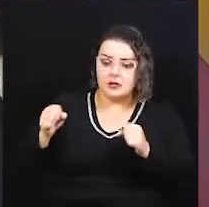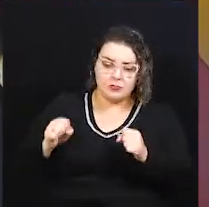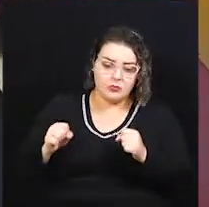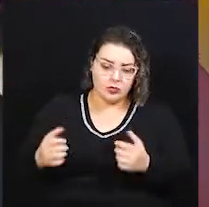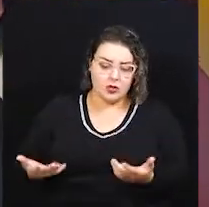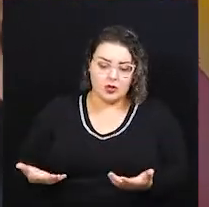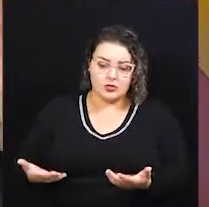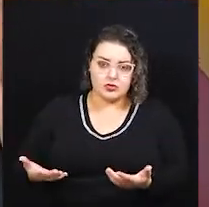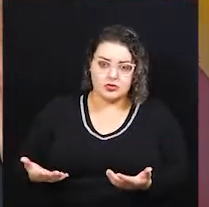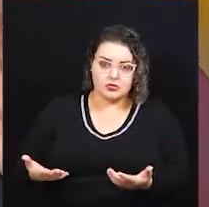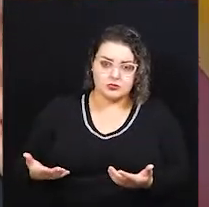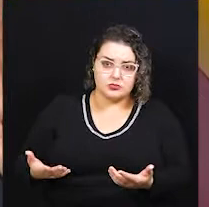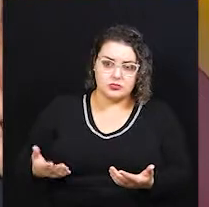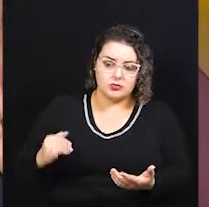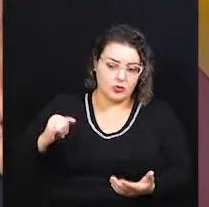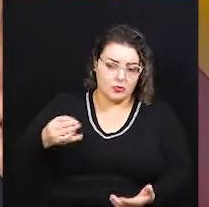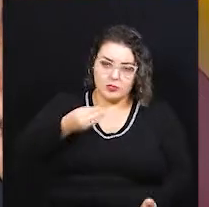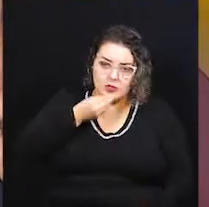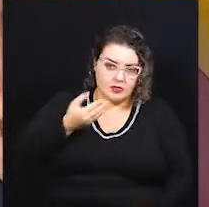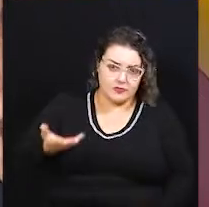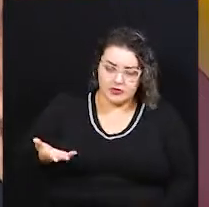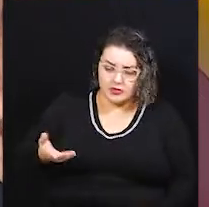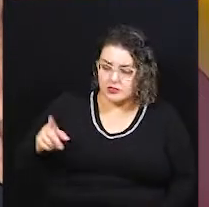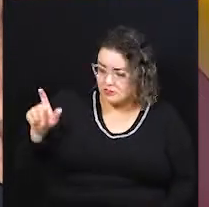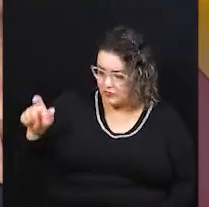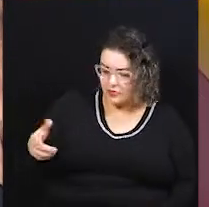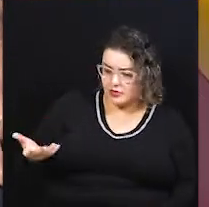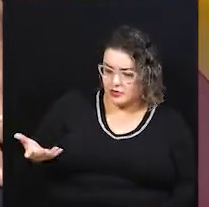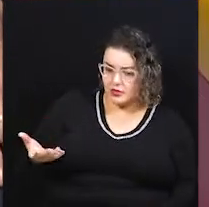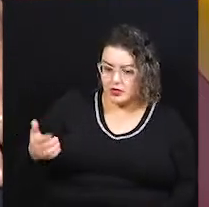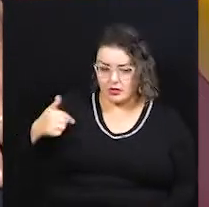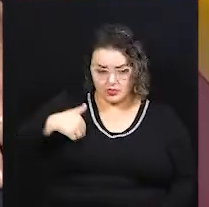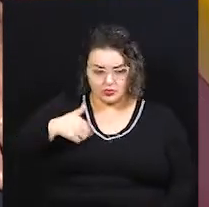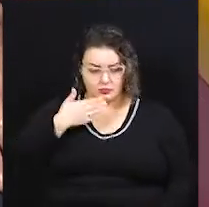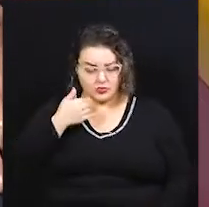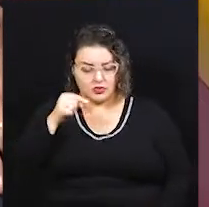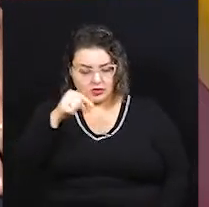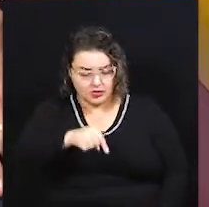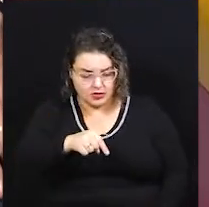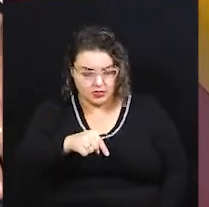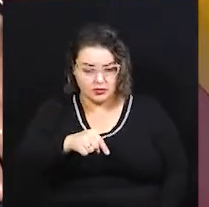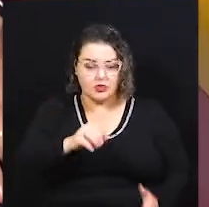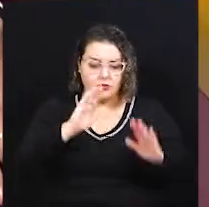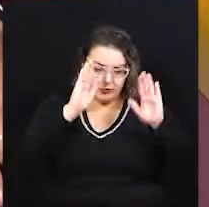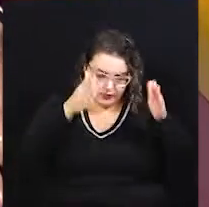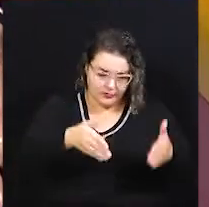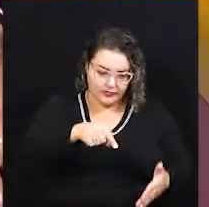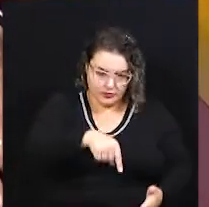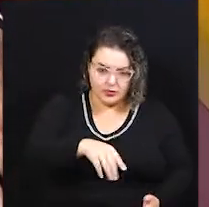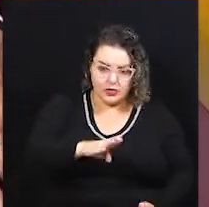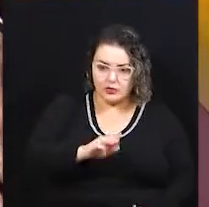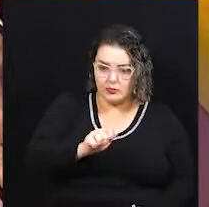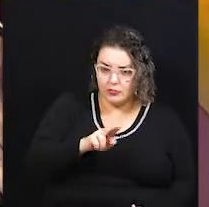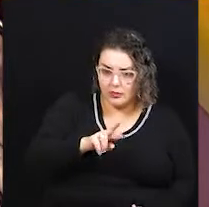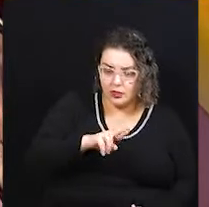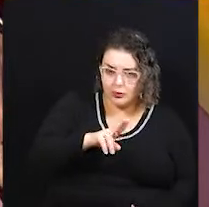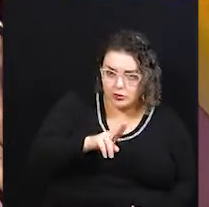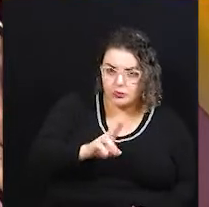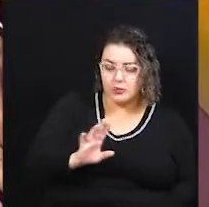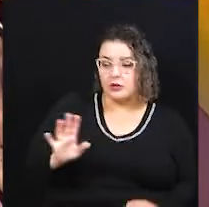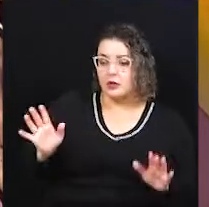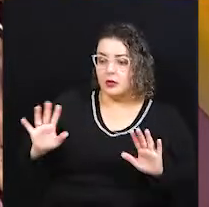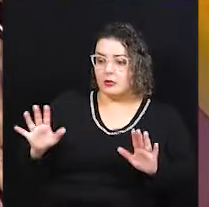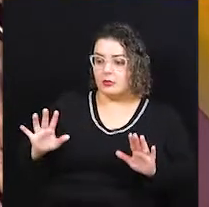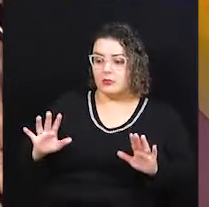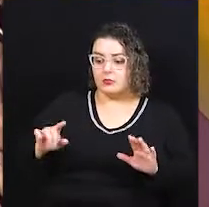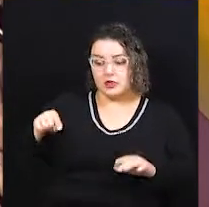é, levar como uma vantagem para você. O que você falou, olha, eu sou melhor nisso, eu vou optar por Bauru. Não,